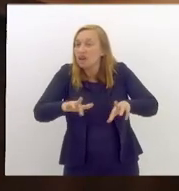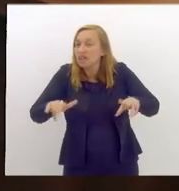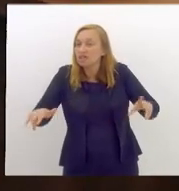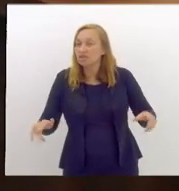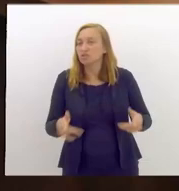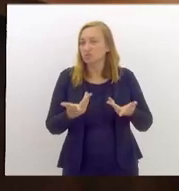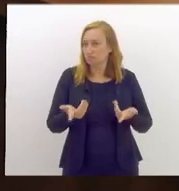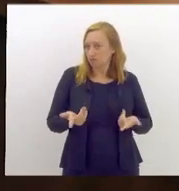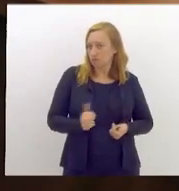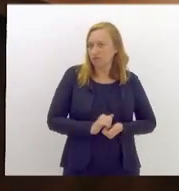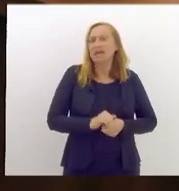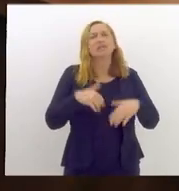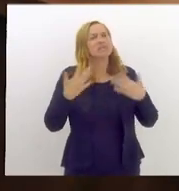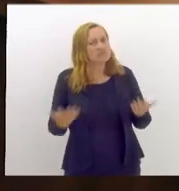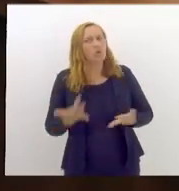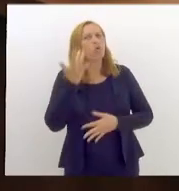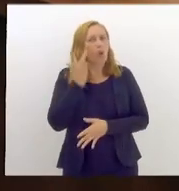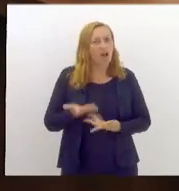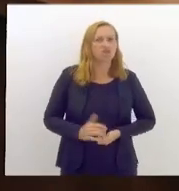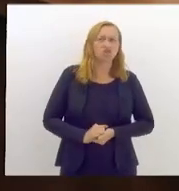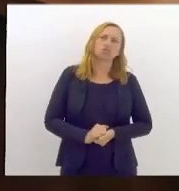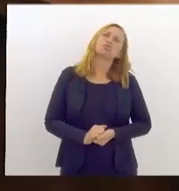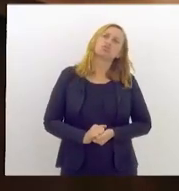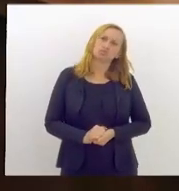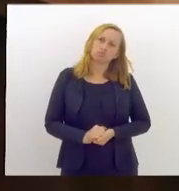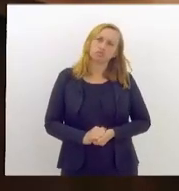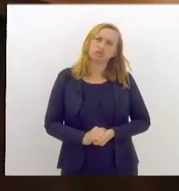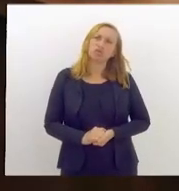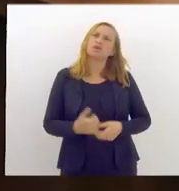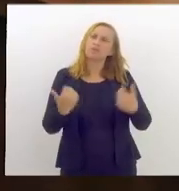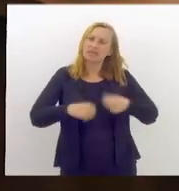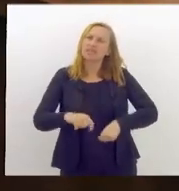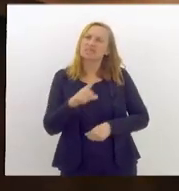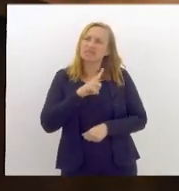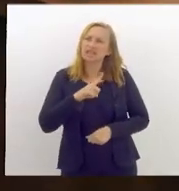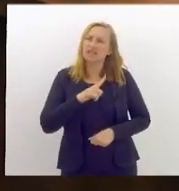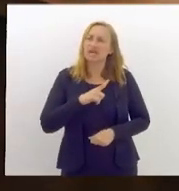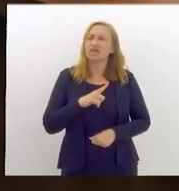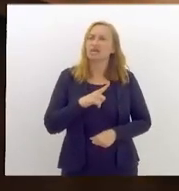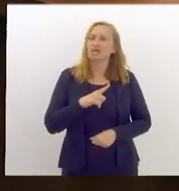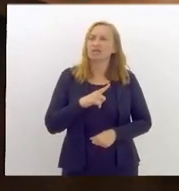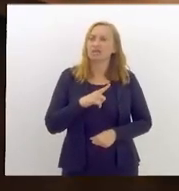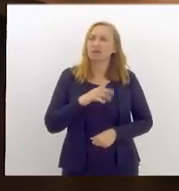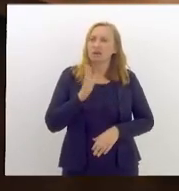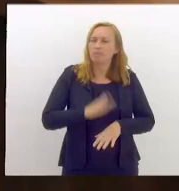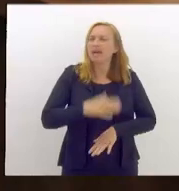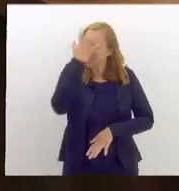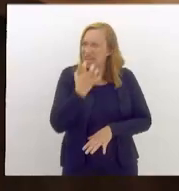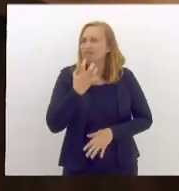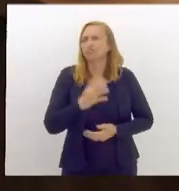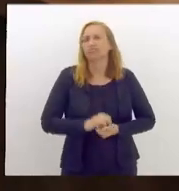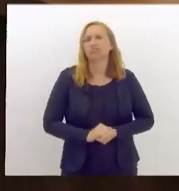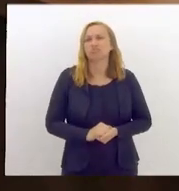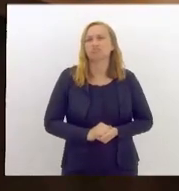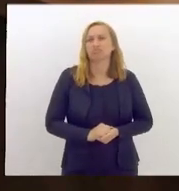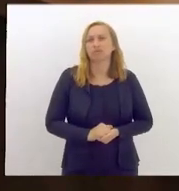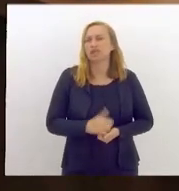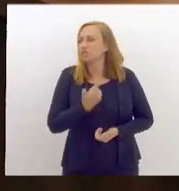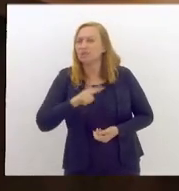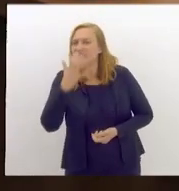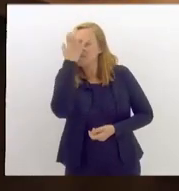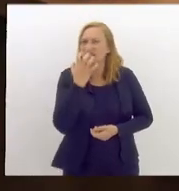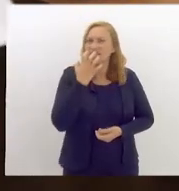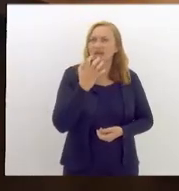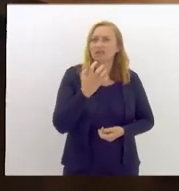entendeu então eu acho que tem que existir no mínimo mais seriedade se não